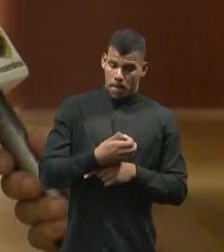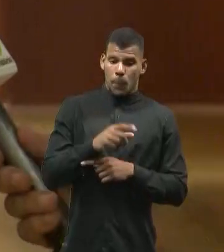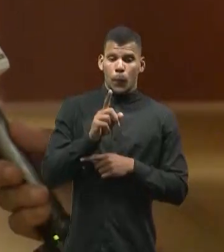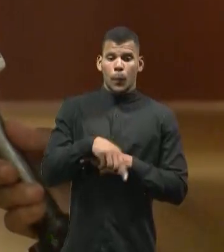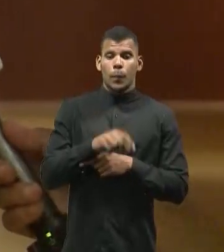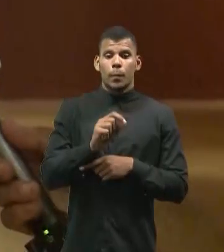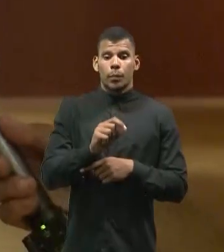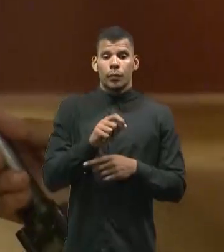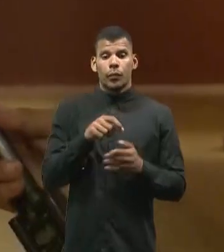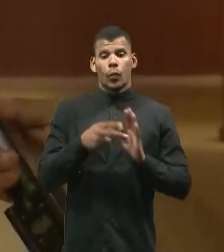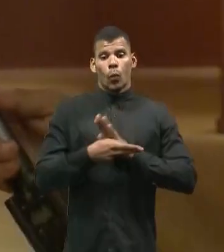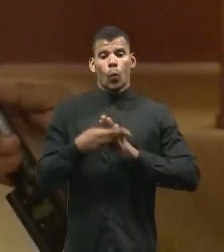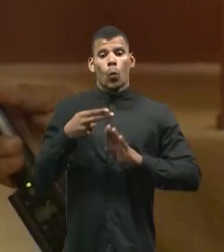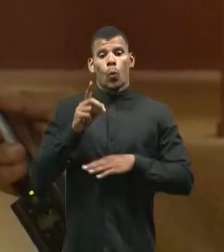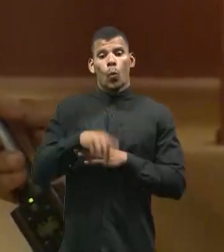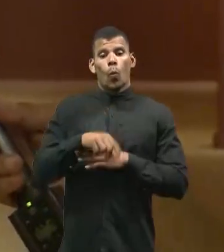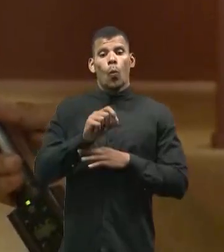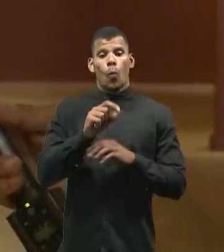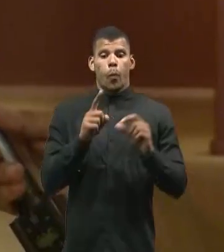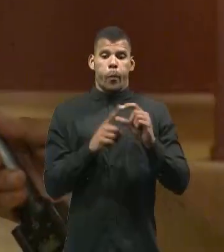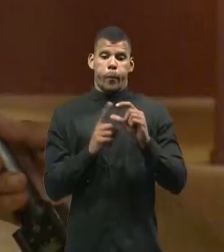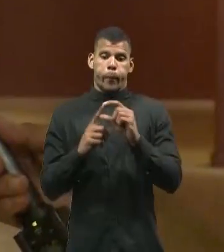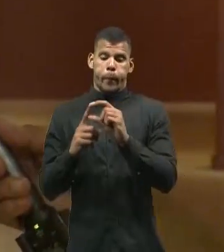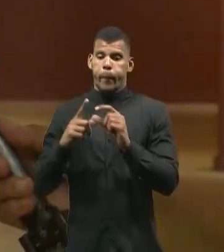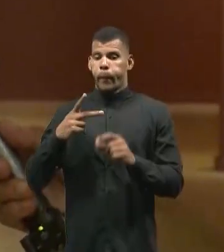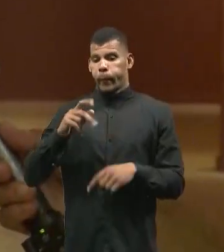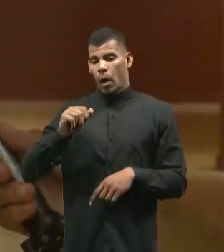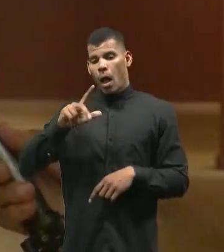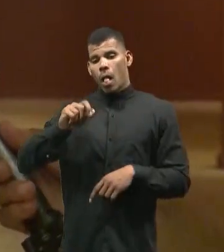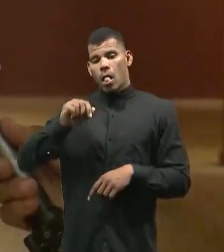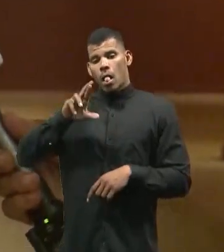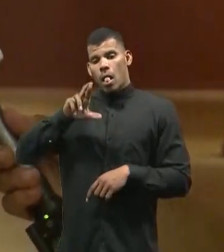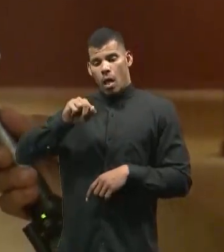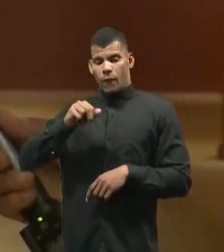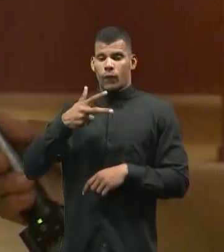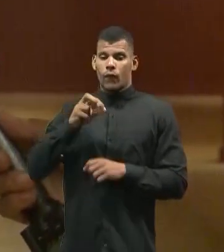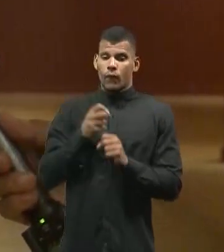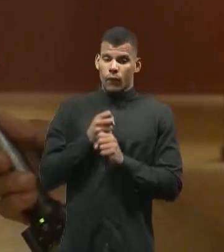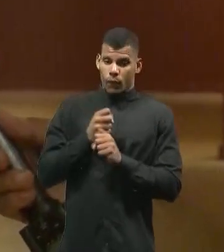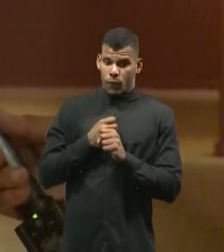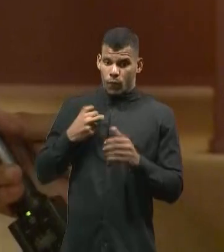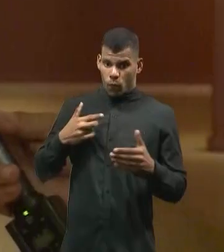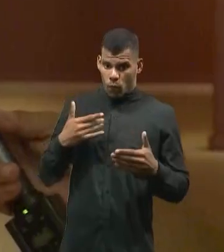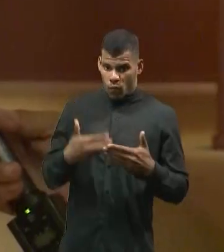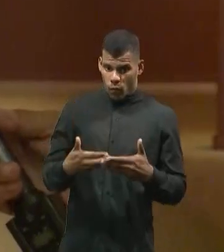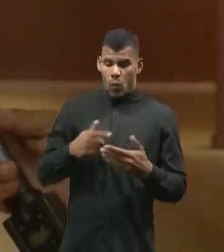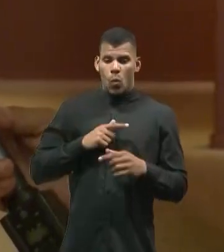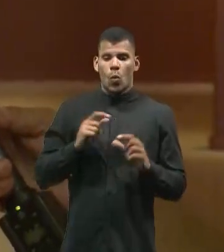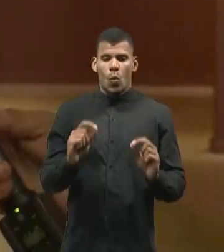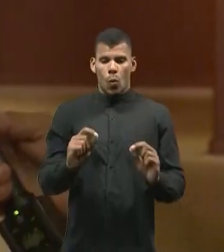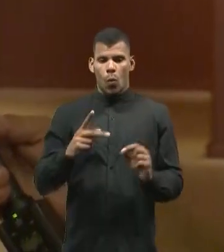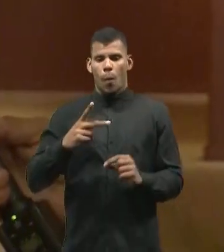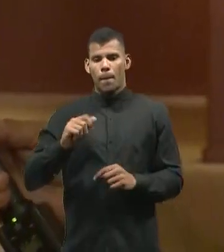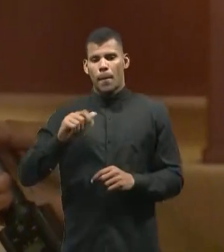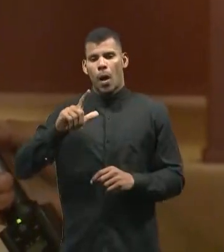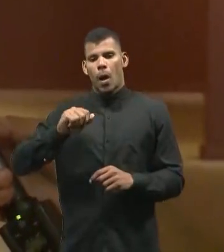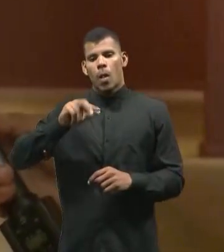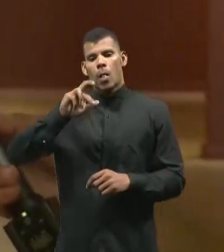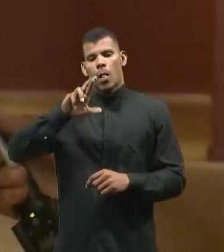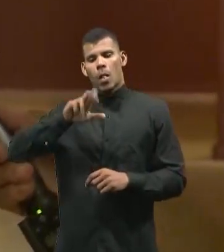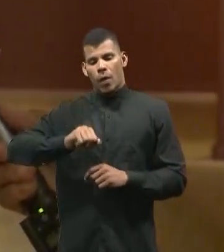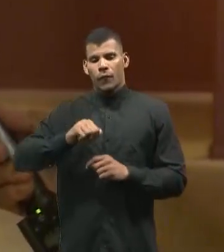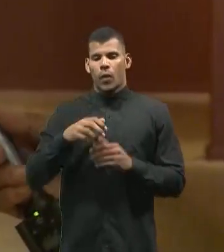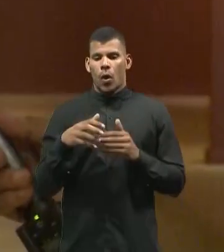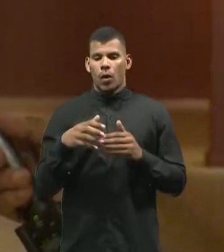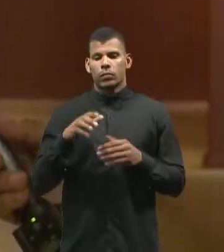como escritor, é a palavra. Todas as minhas exposições nos últimos 30 anos têm a palavra também como guia.